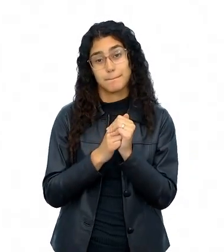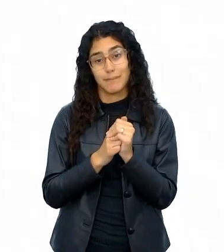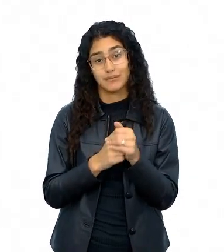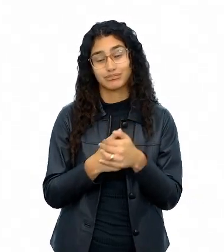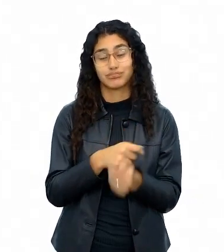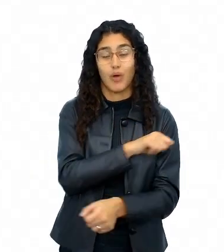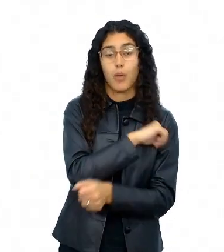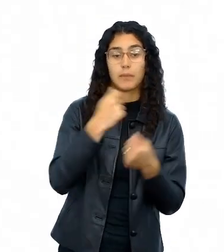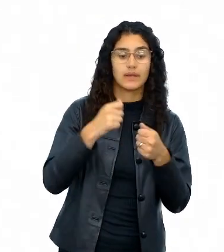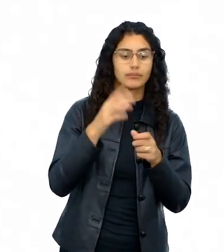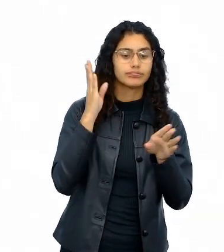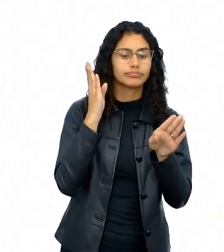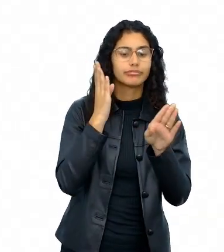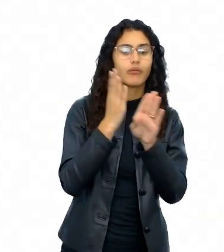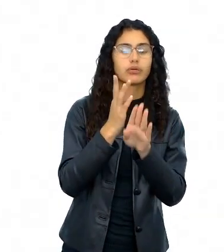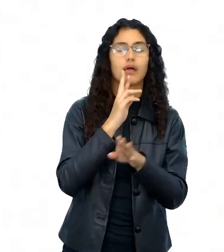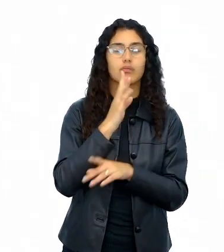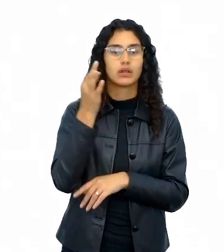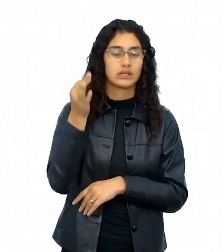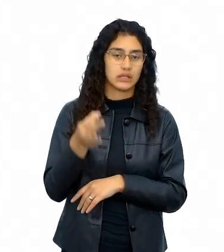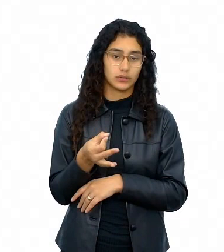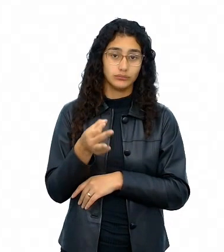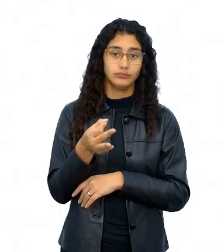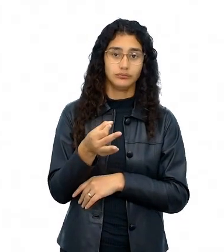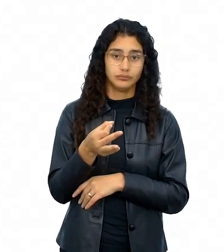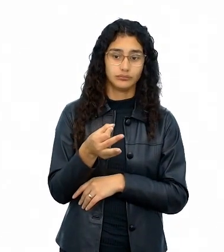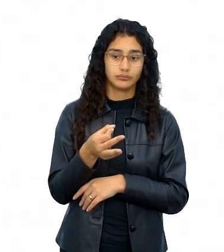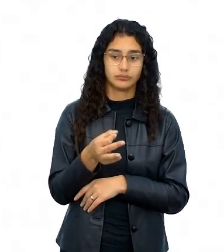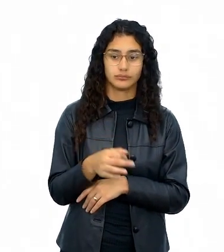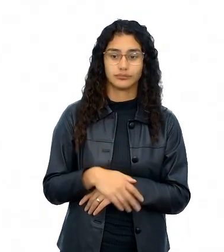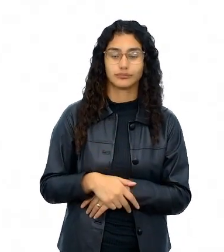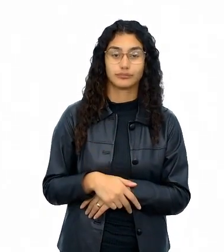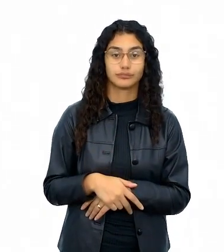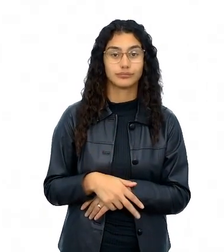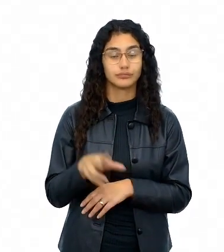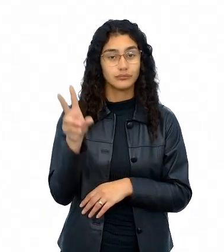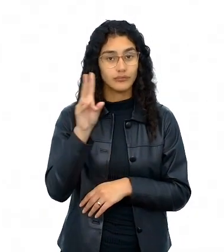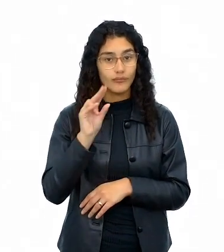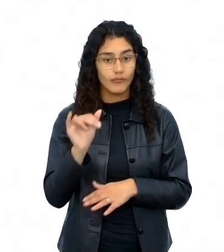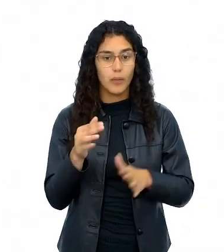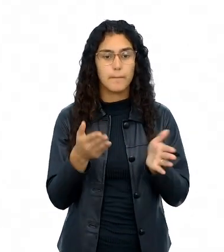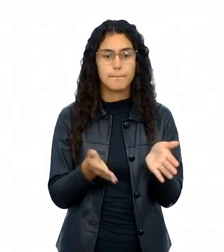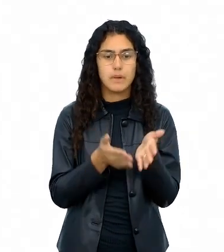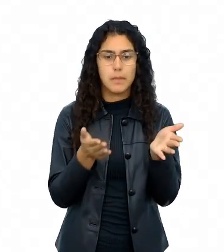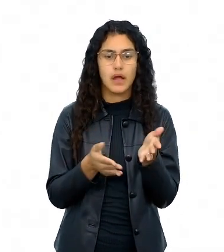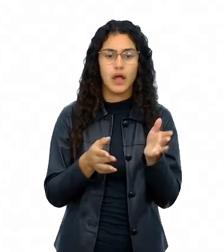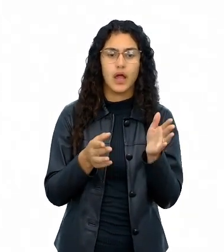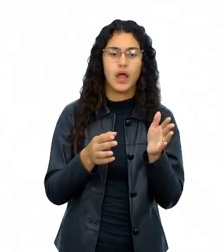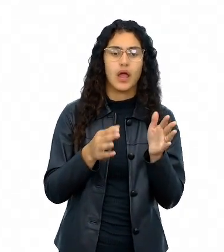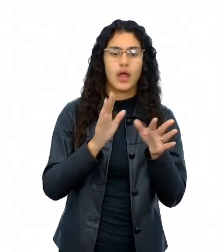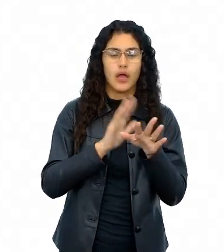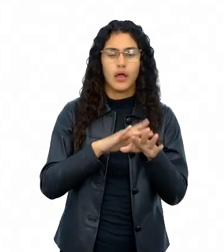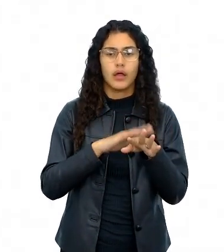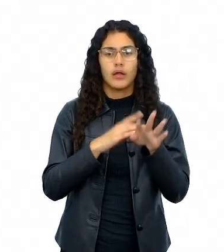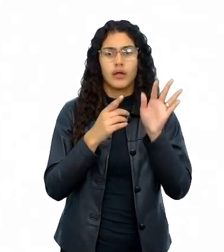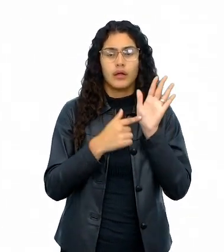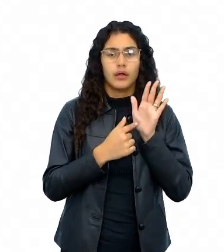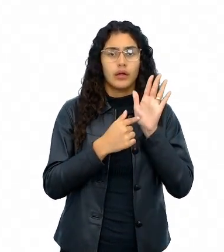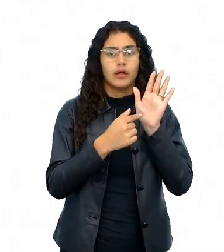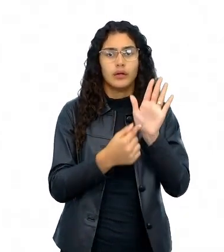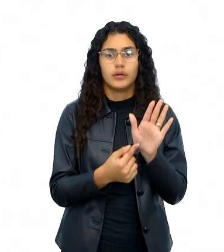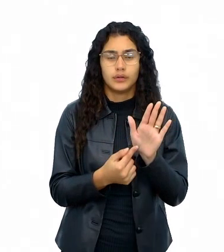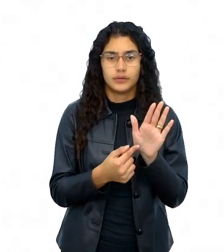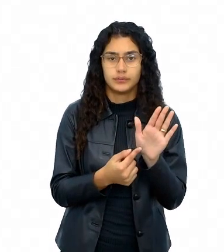precisa descobrir isso. Então, ele vai pegar a equação que foi dada,